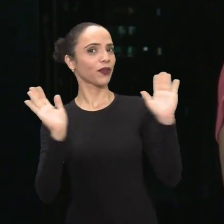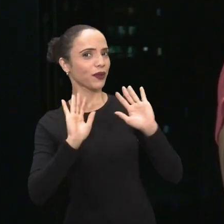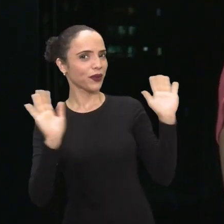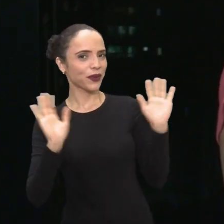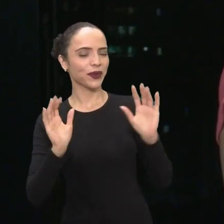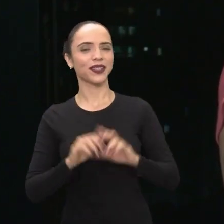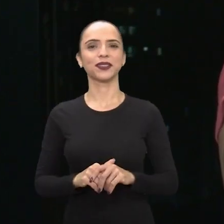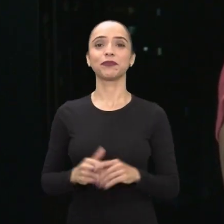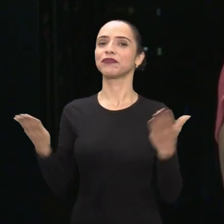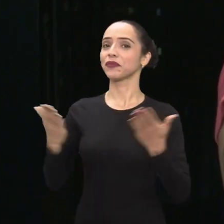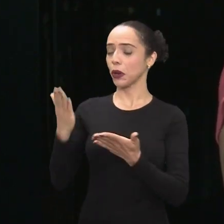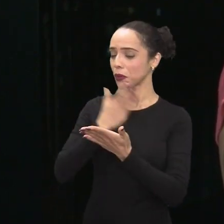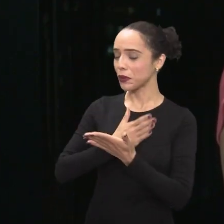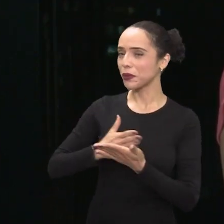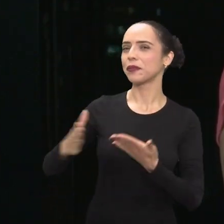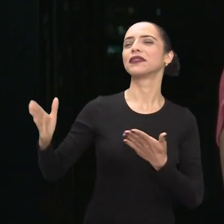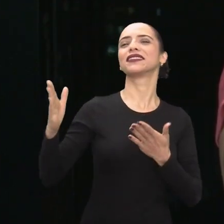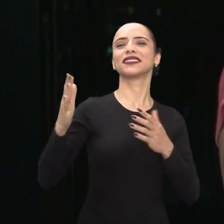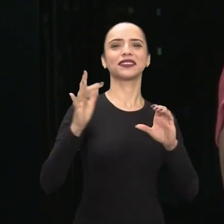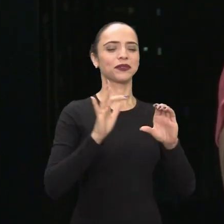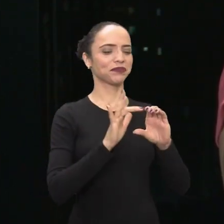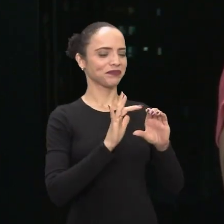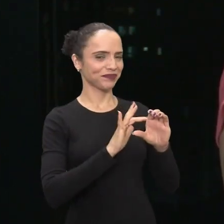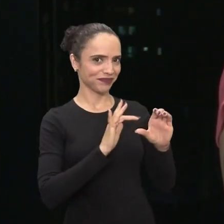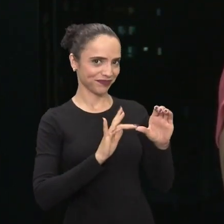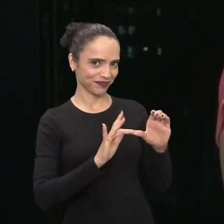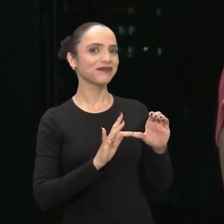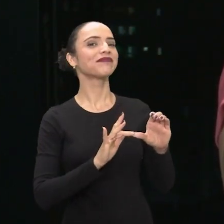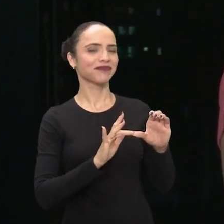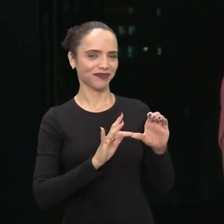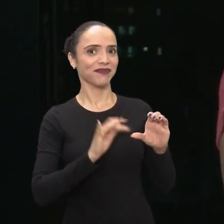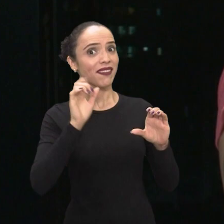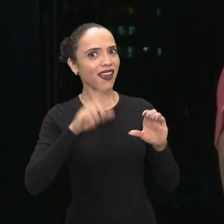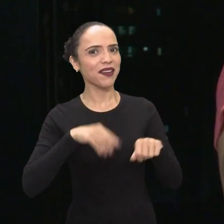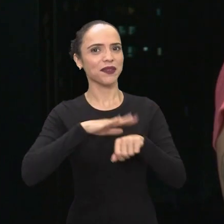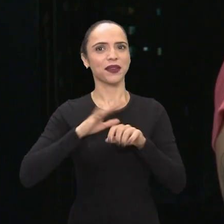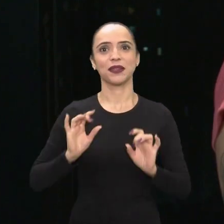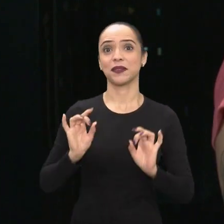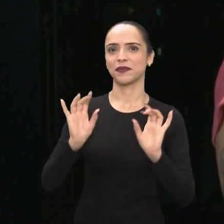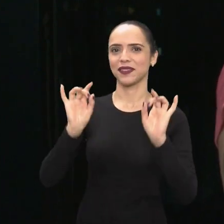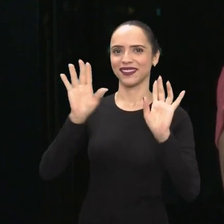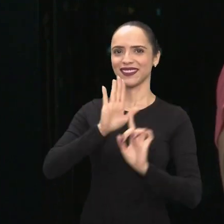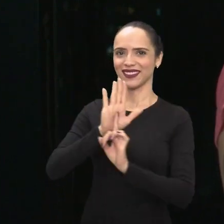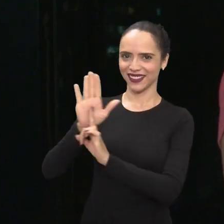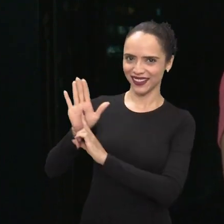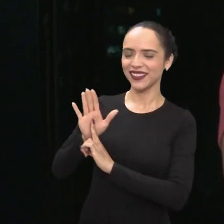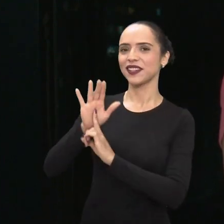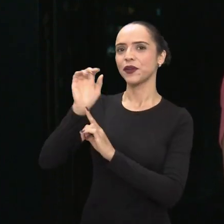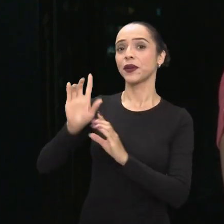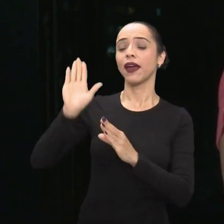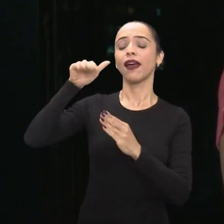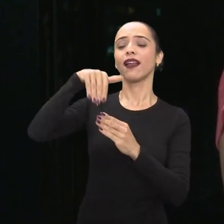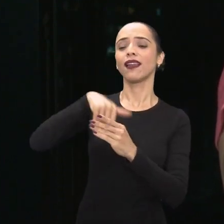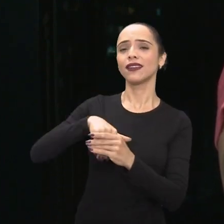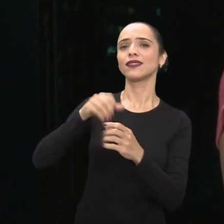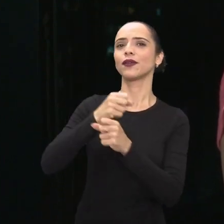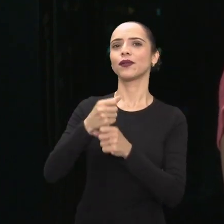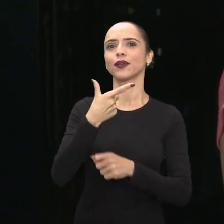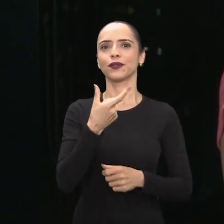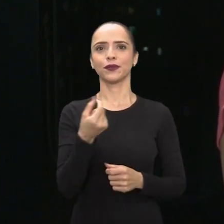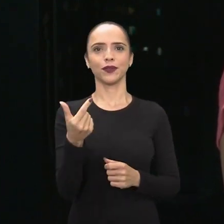Olá está começando mais um conexões uma edição especial para cobertura das eleições